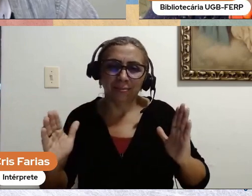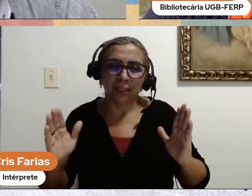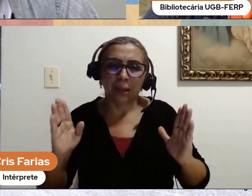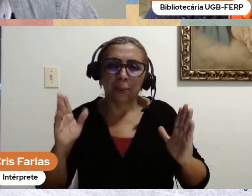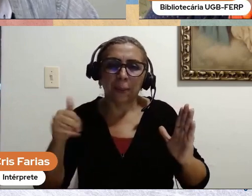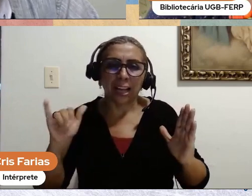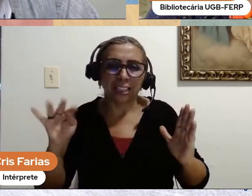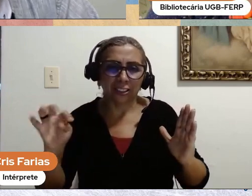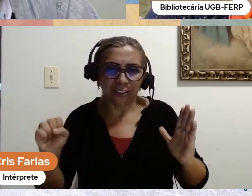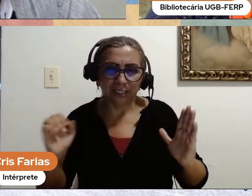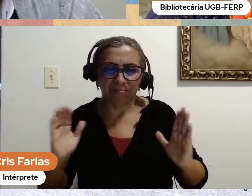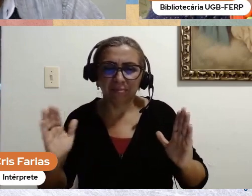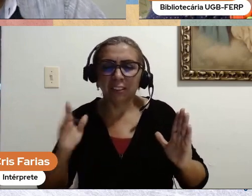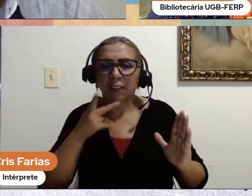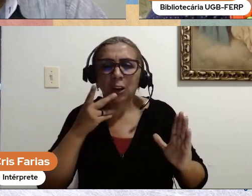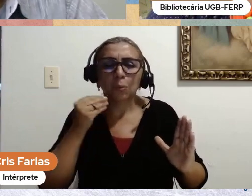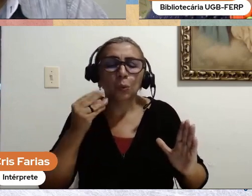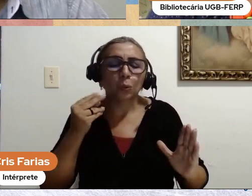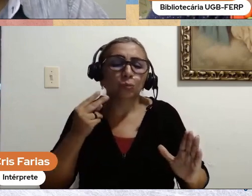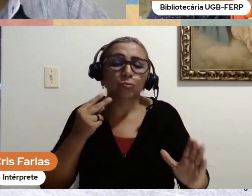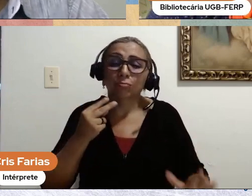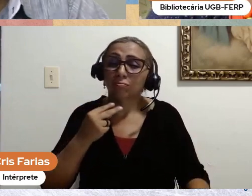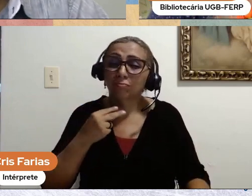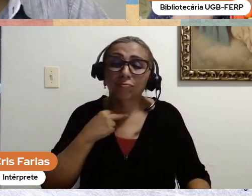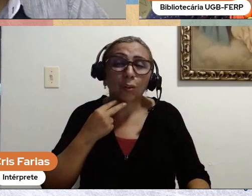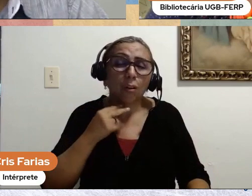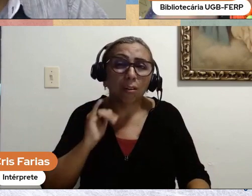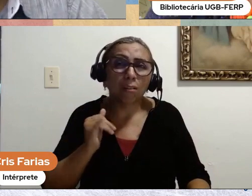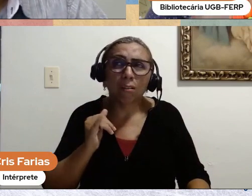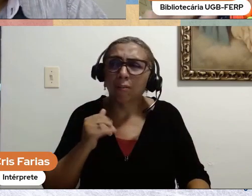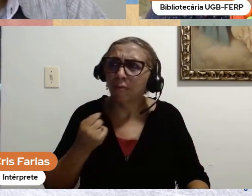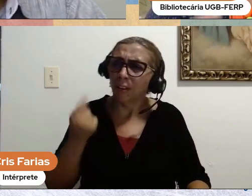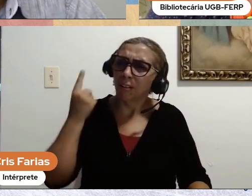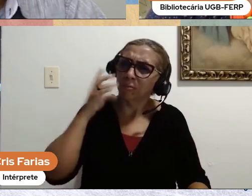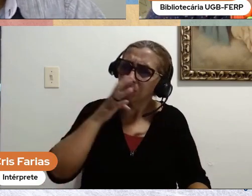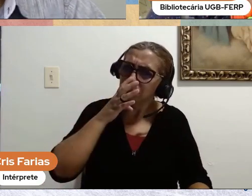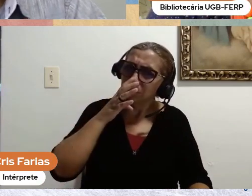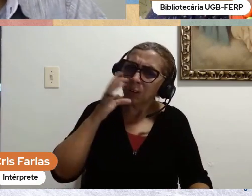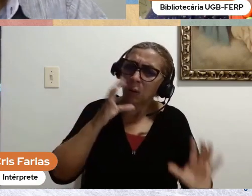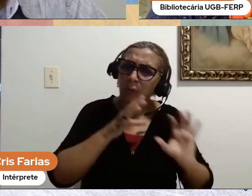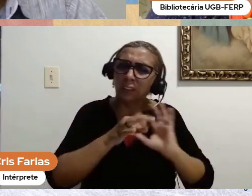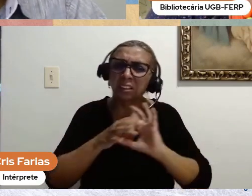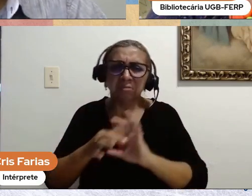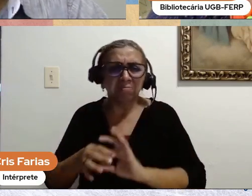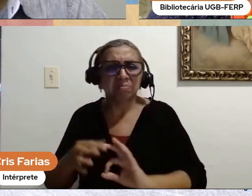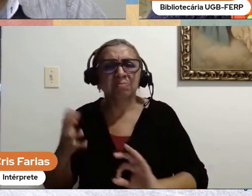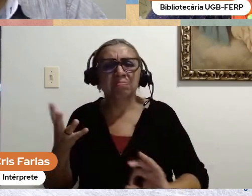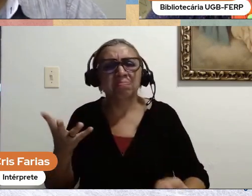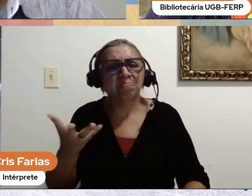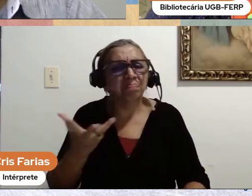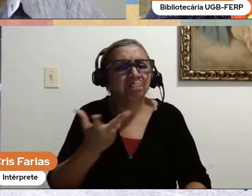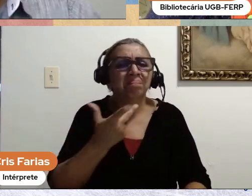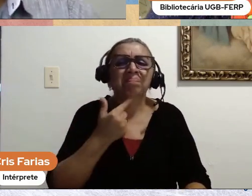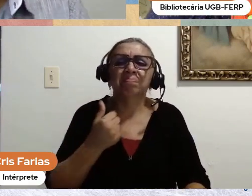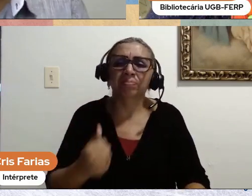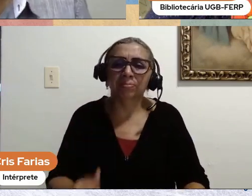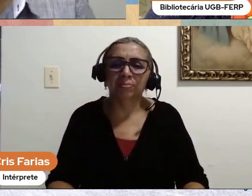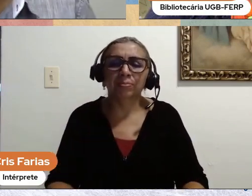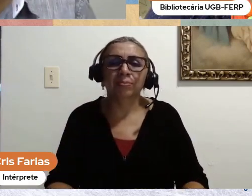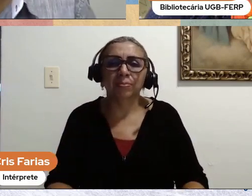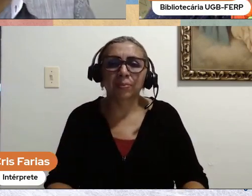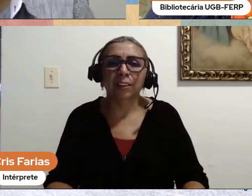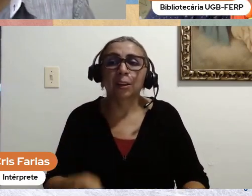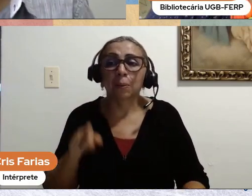ele falou tanto da oralidade, eu falei, nossa, eu nunca imaginava que ele ia contextualizar assim, mas ele fala tão brilhantemente. E